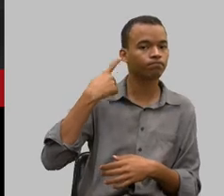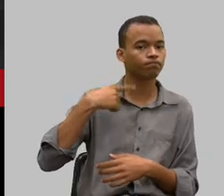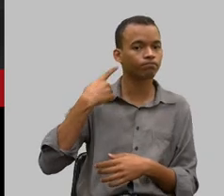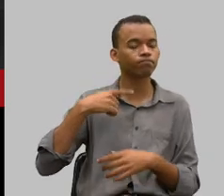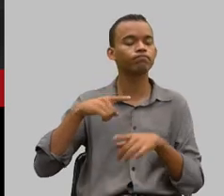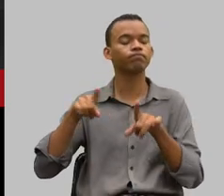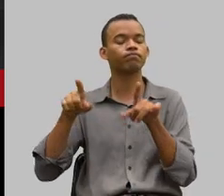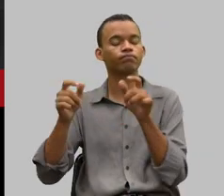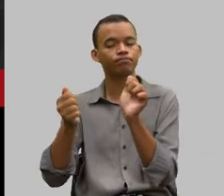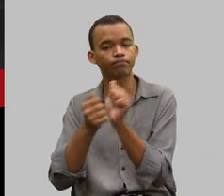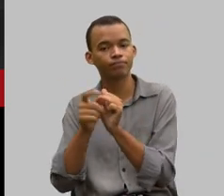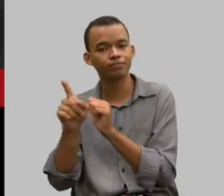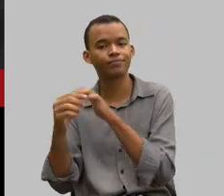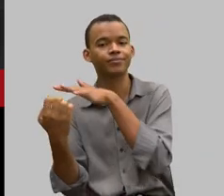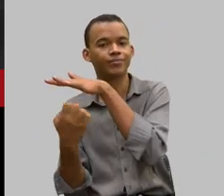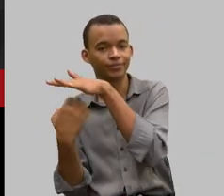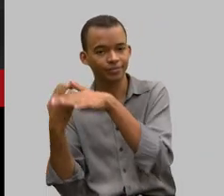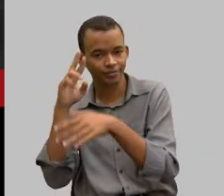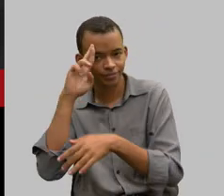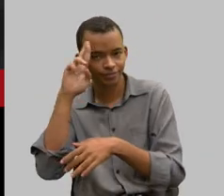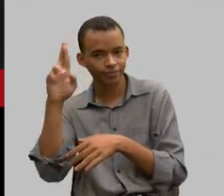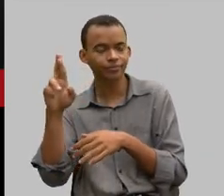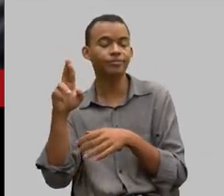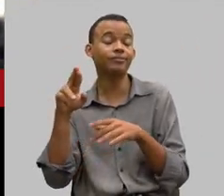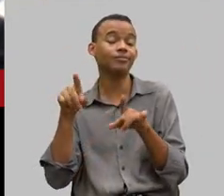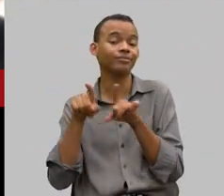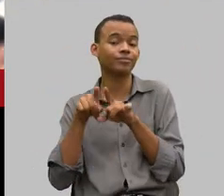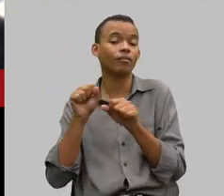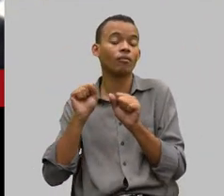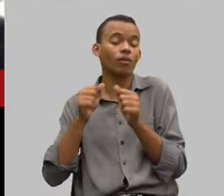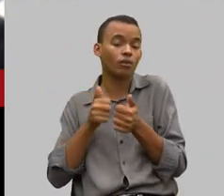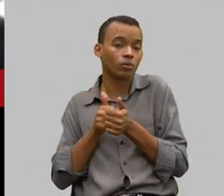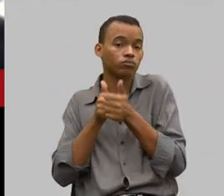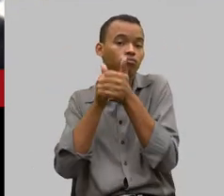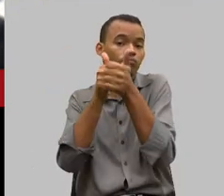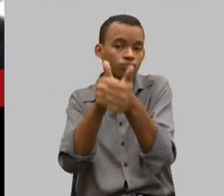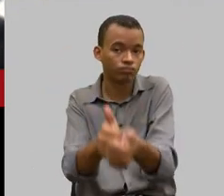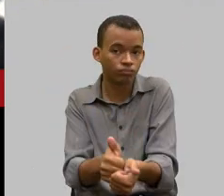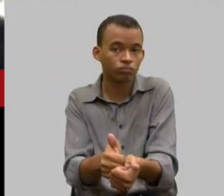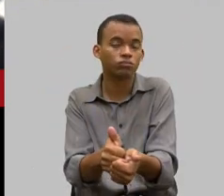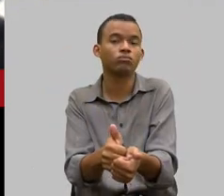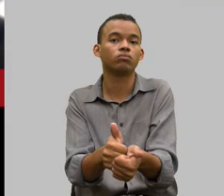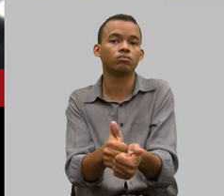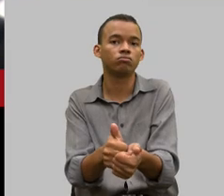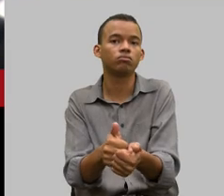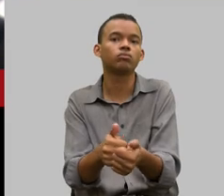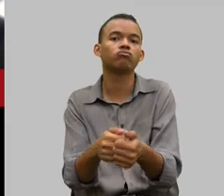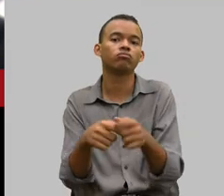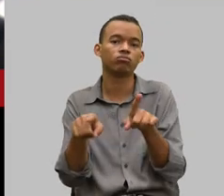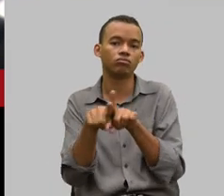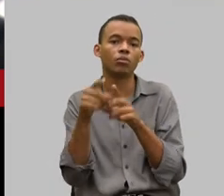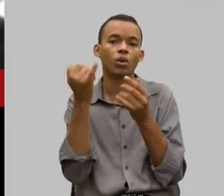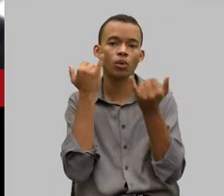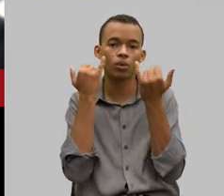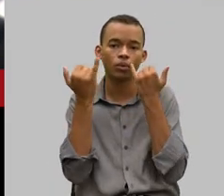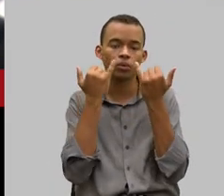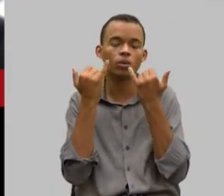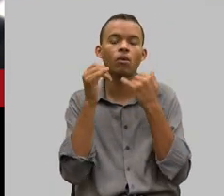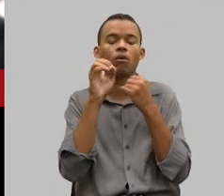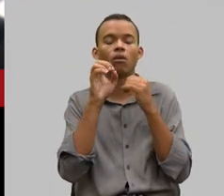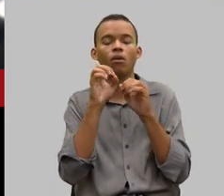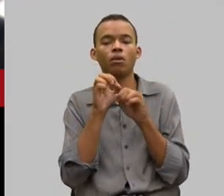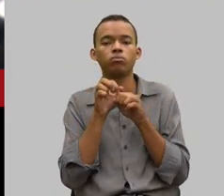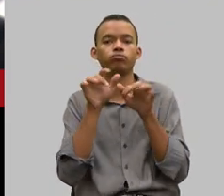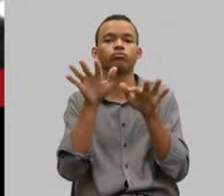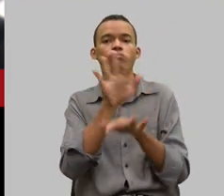empresa e esse acompanhamento e claro a informação para regionalizada lá e é muito